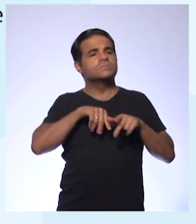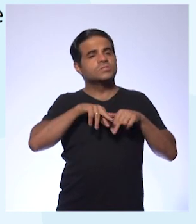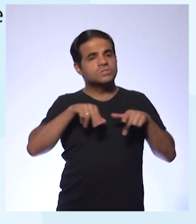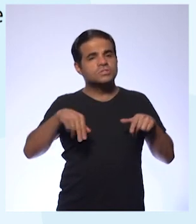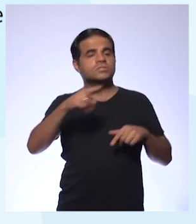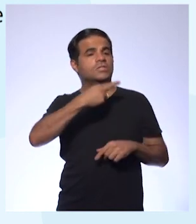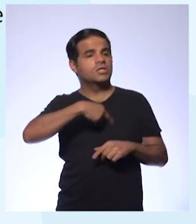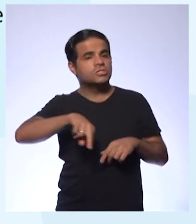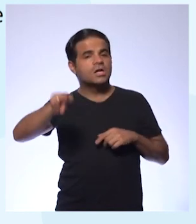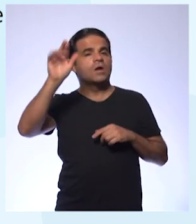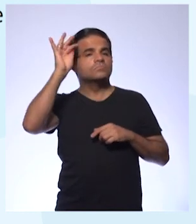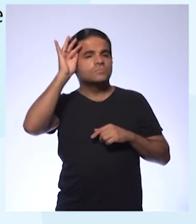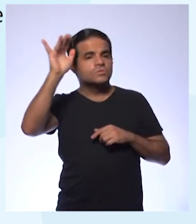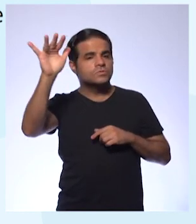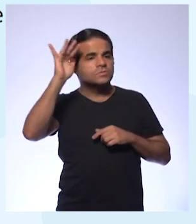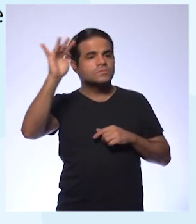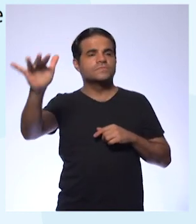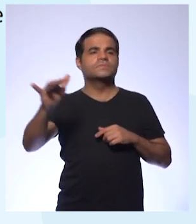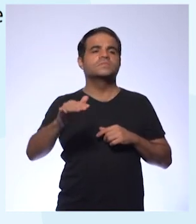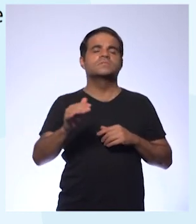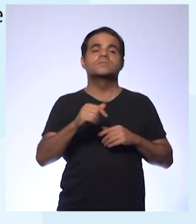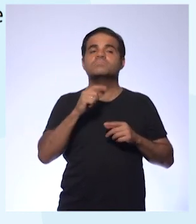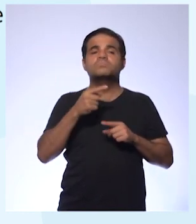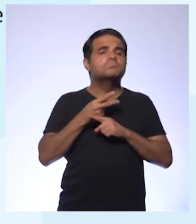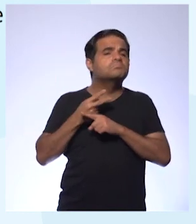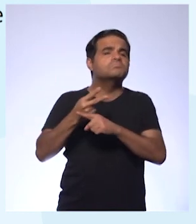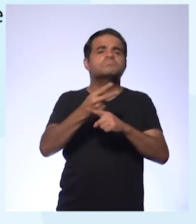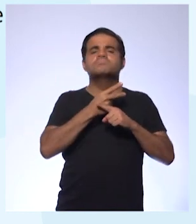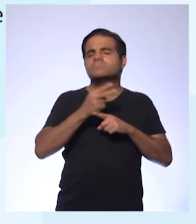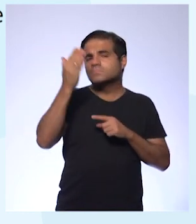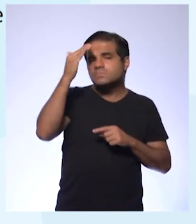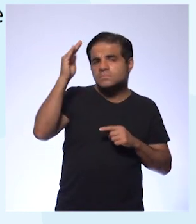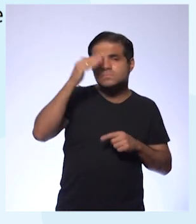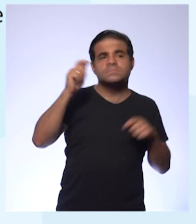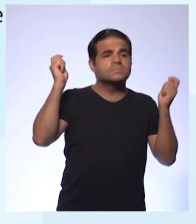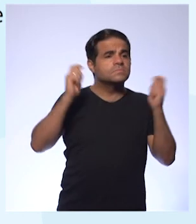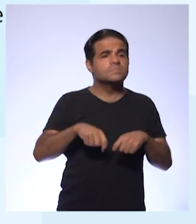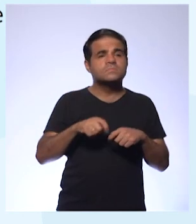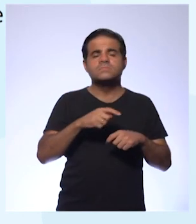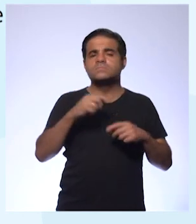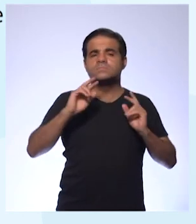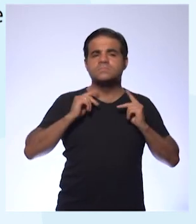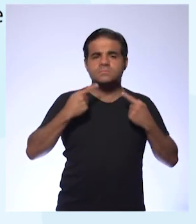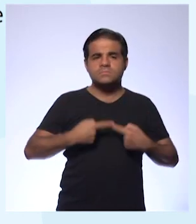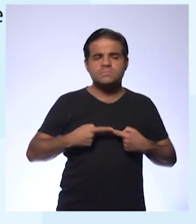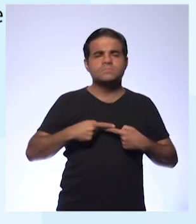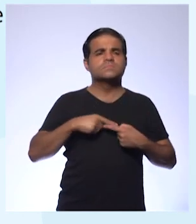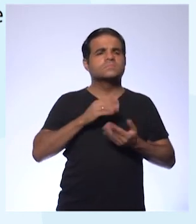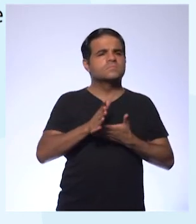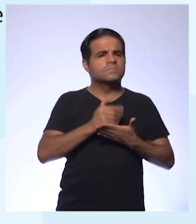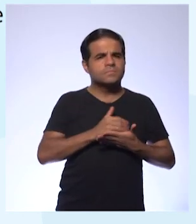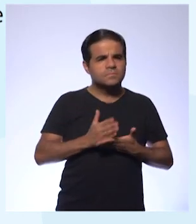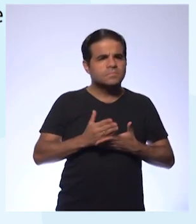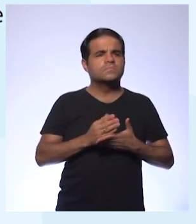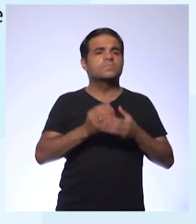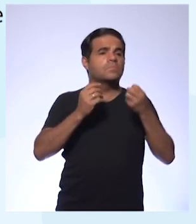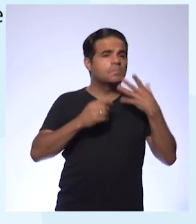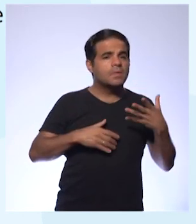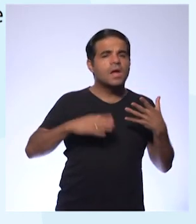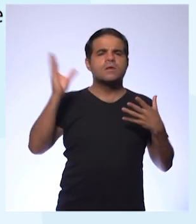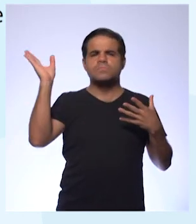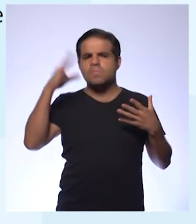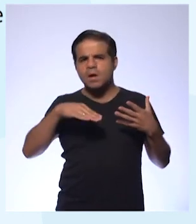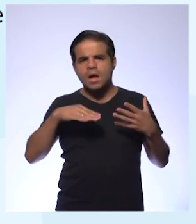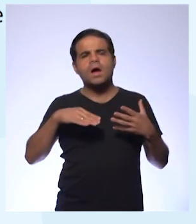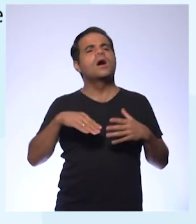como religião e filosofia, os quais buscam compreender a condição humana numa constante divisão entre o bem e o